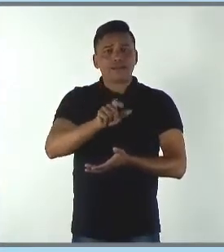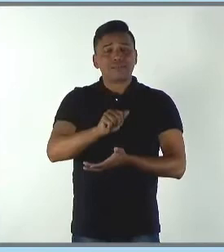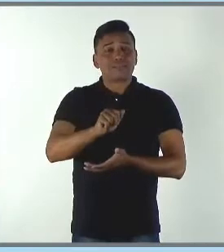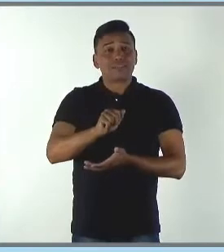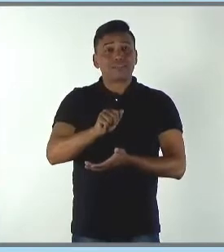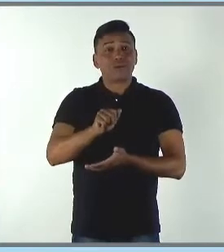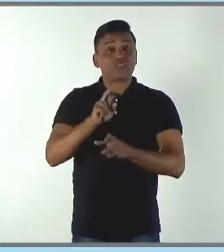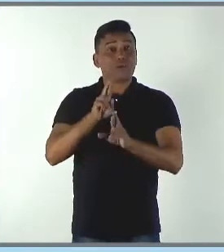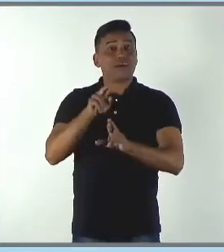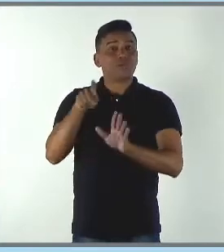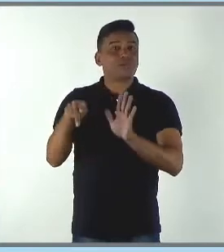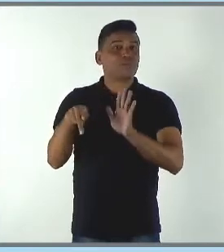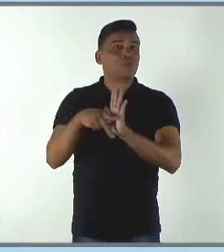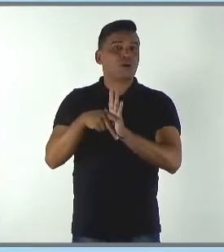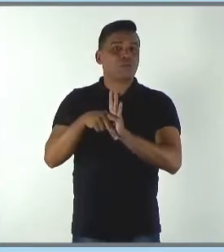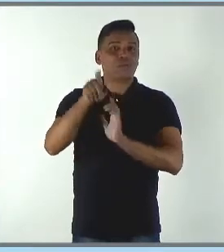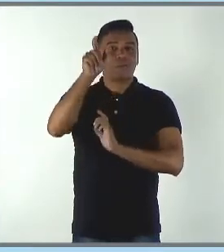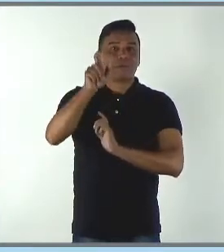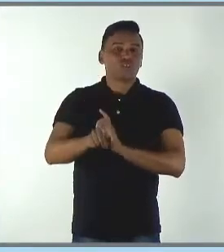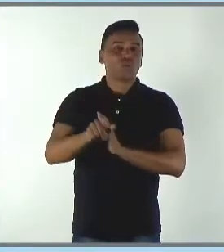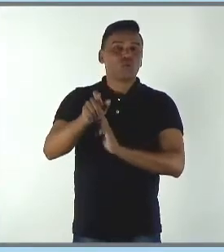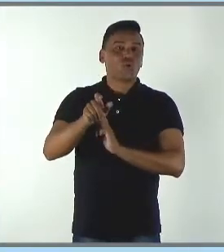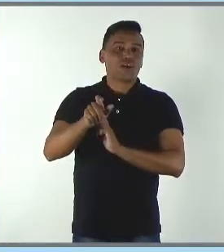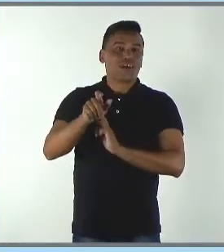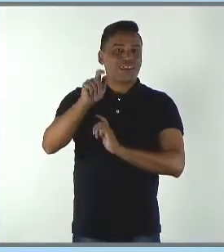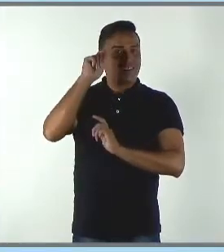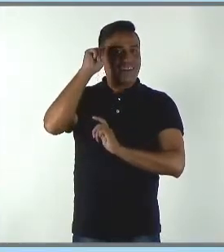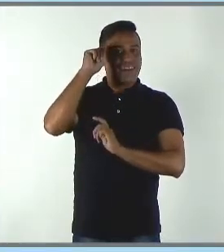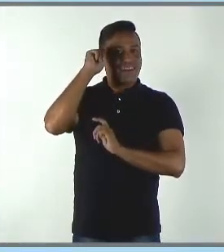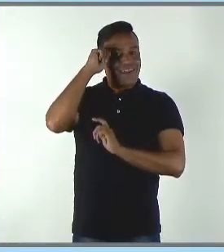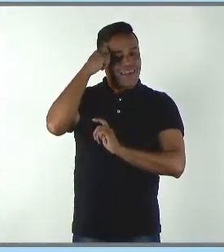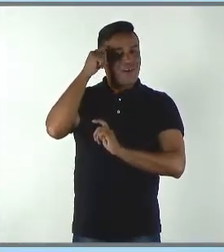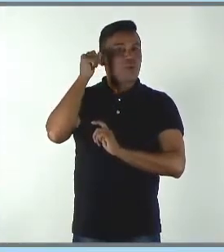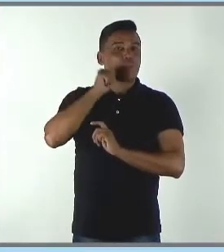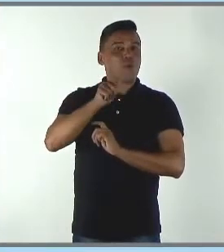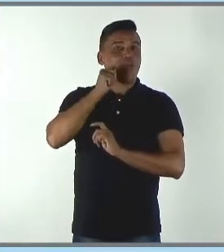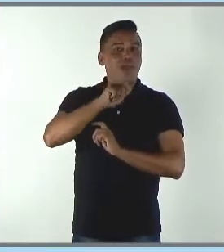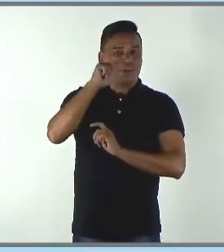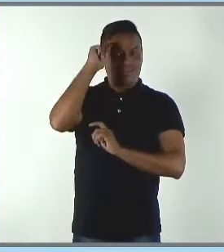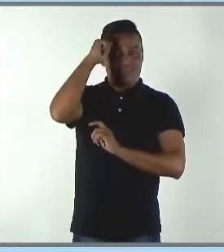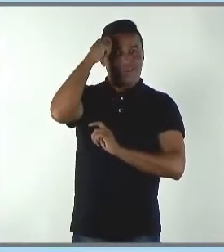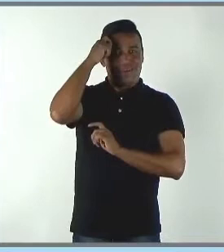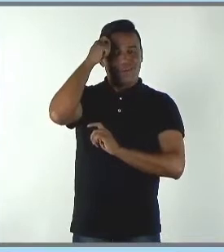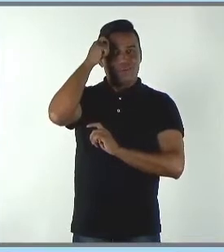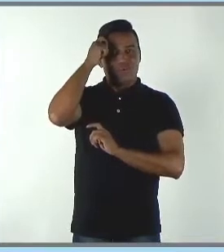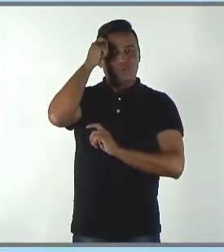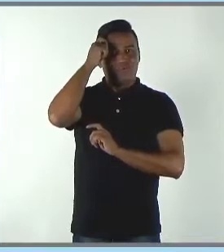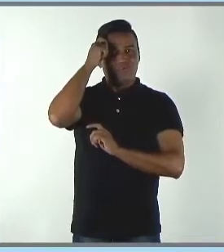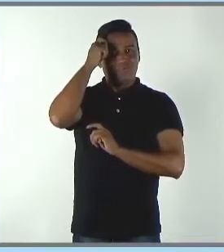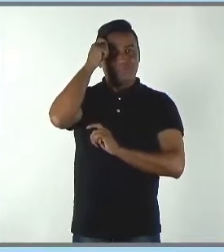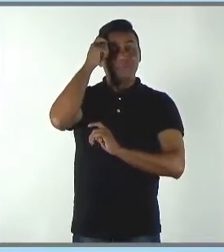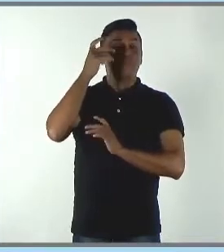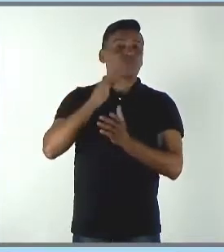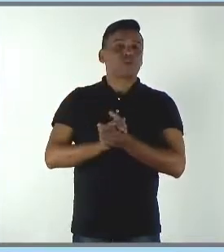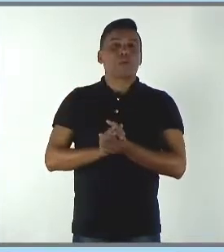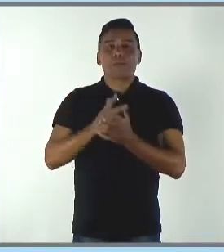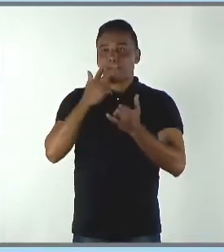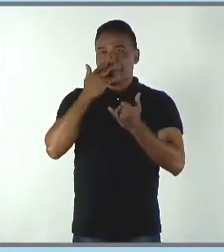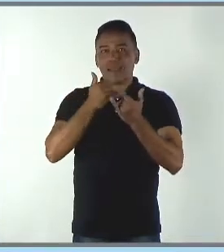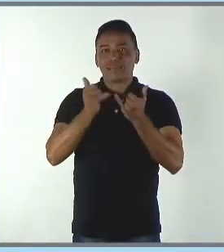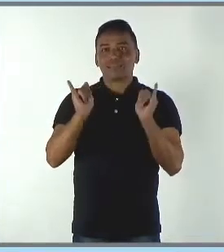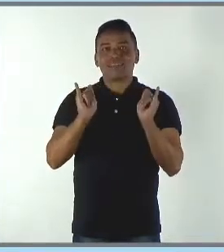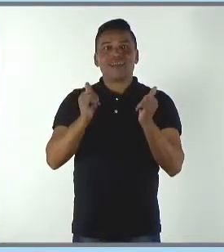uma editoria negra, de uma mulher editora. Então ela vai como que abrindo uma clareira, abrindo um